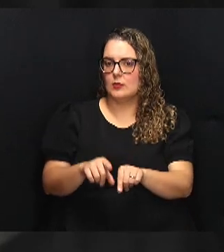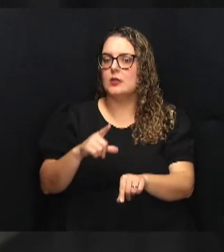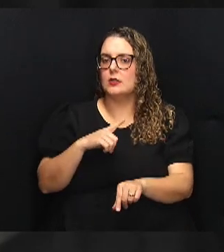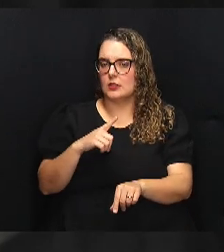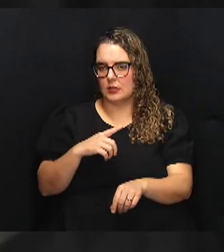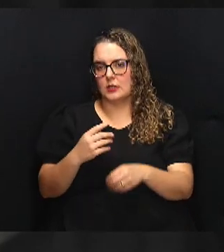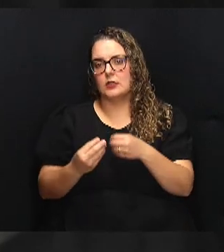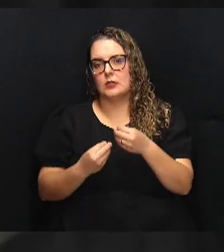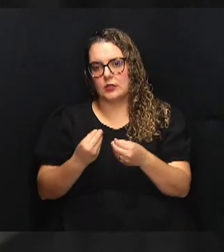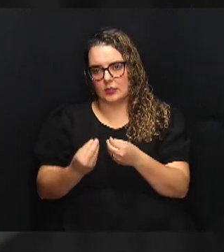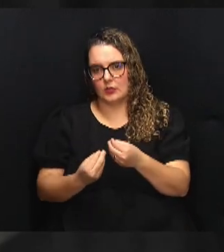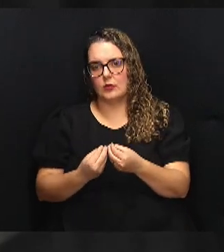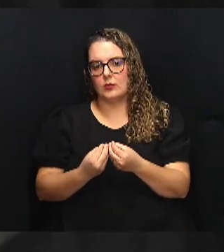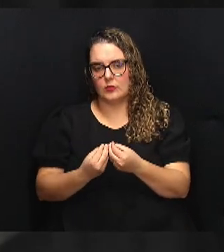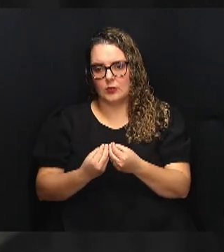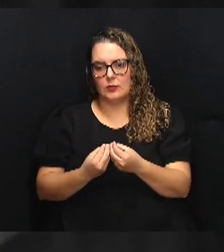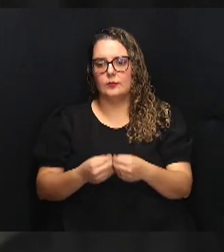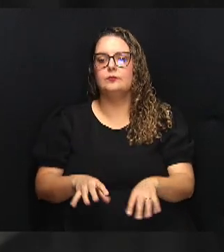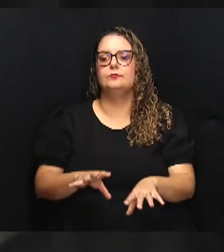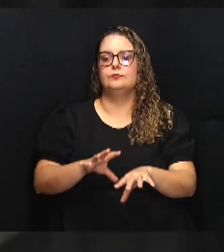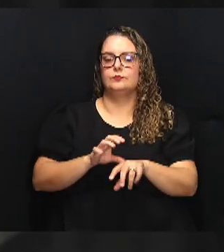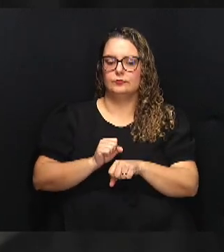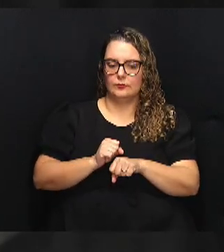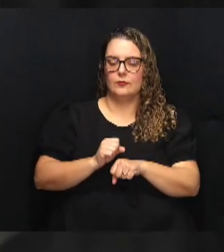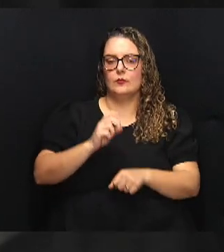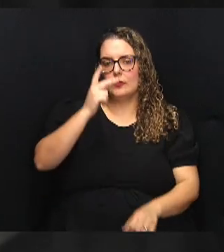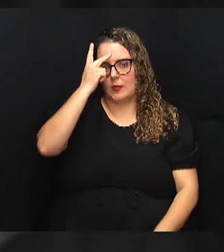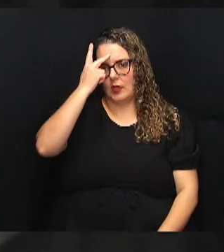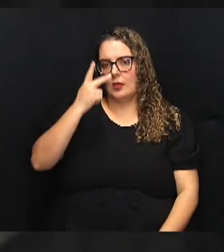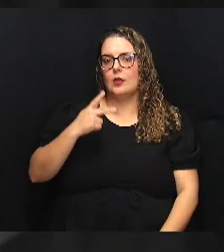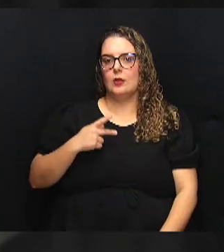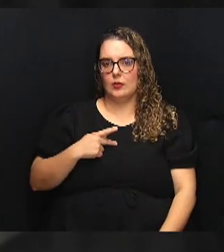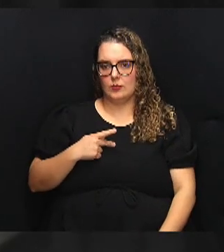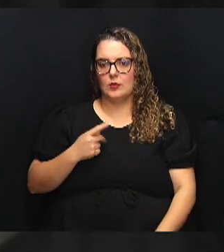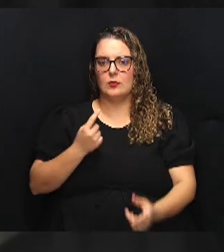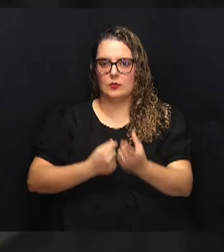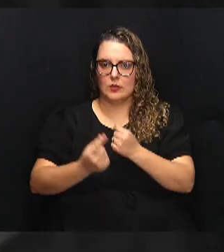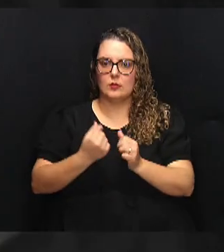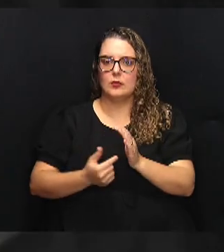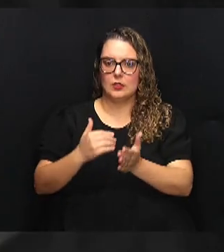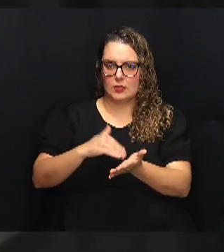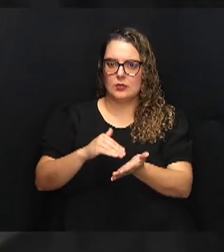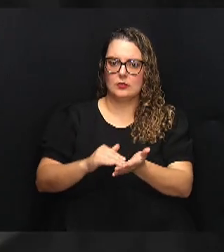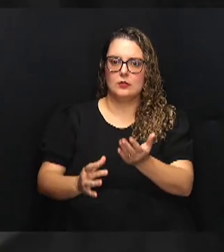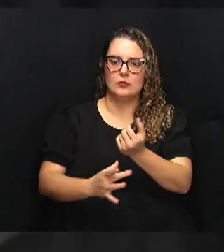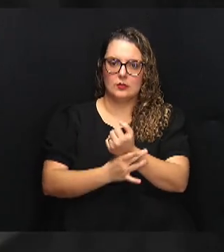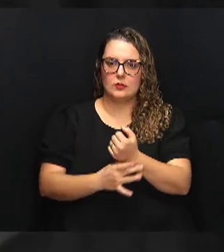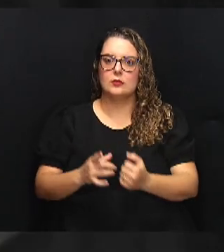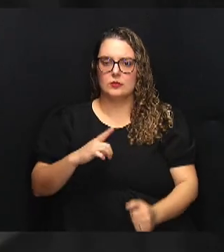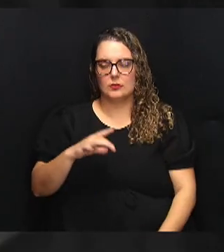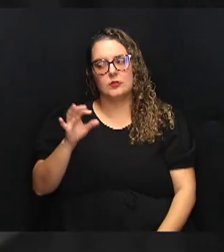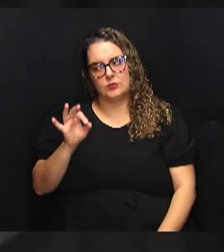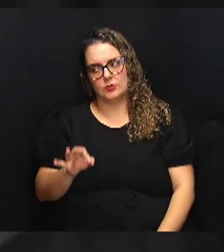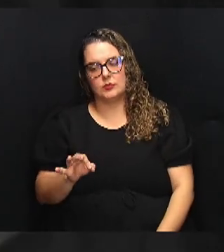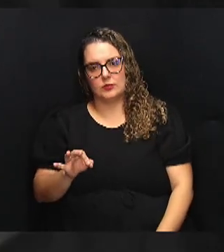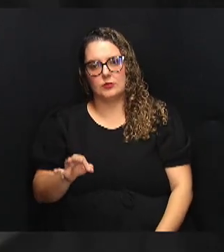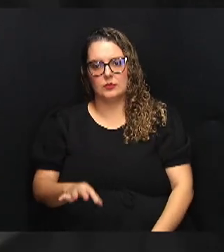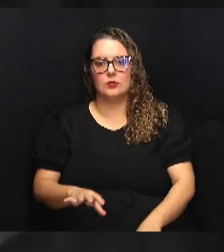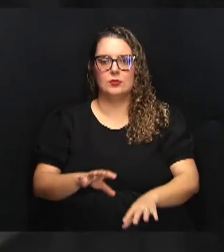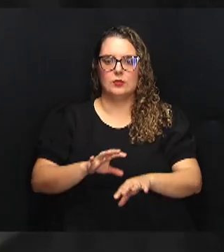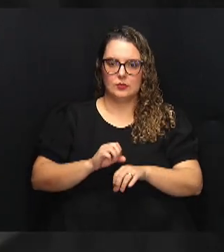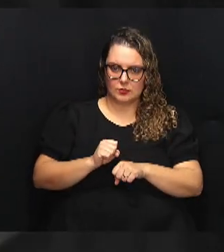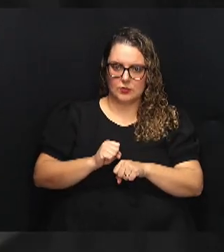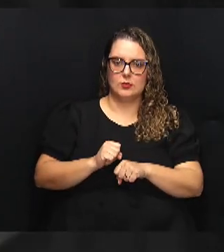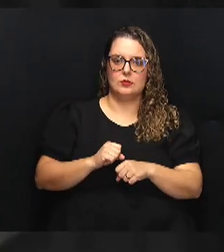de ser absorvido pelo próprio orçamento da Secretaria de Segurança, que eu tenho certeza que vai acatar e